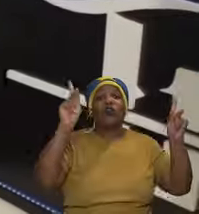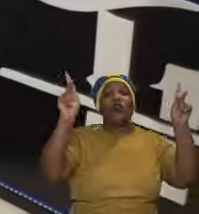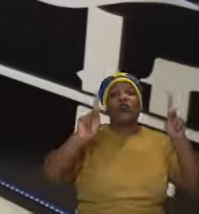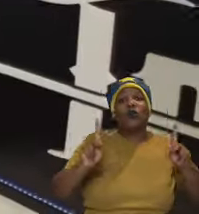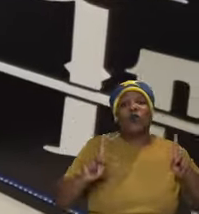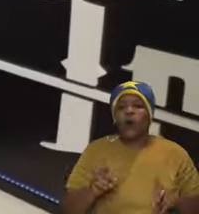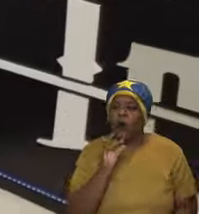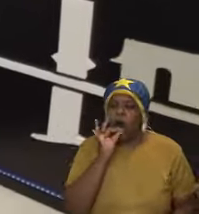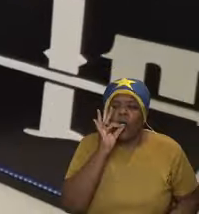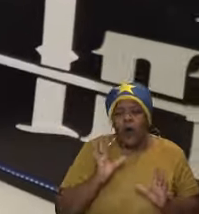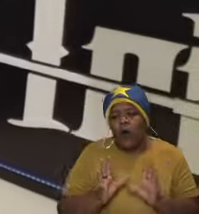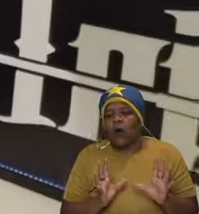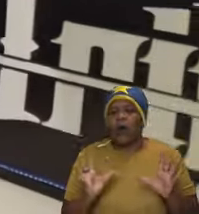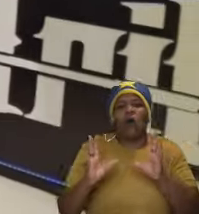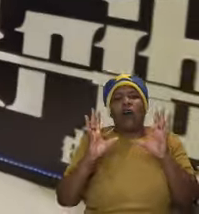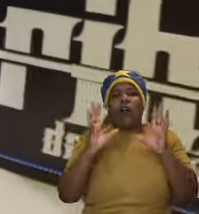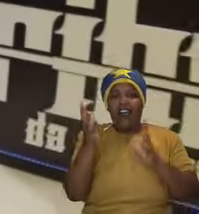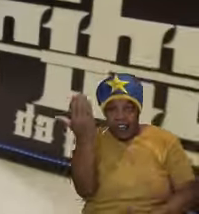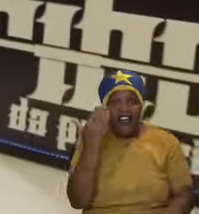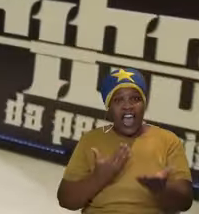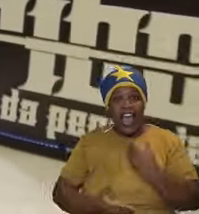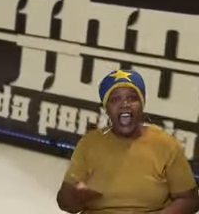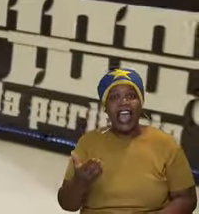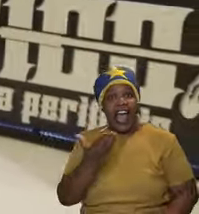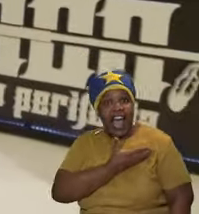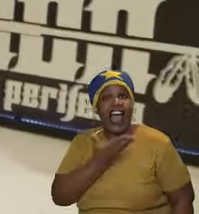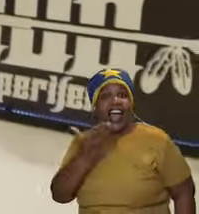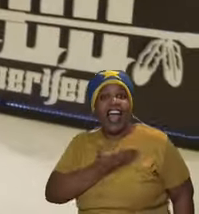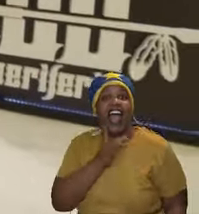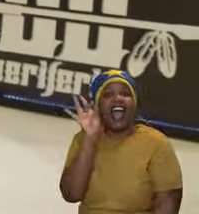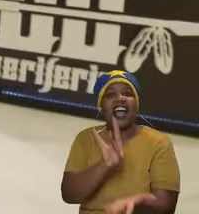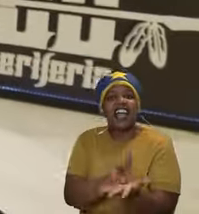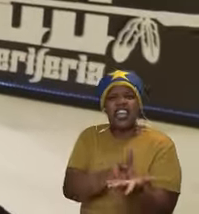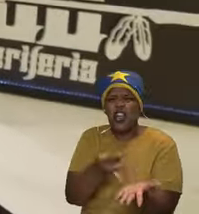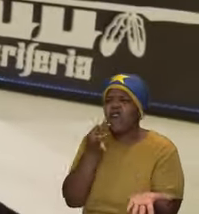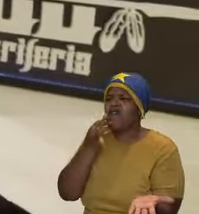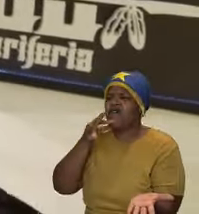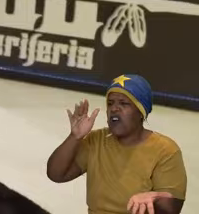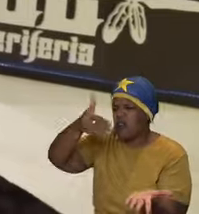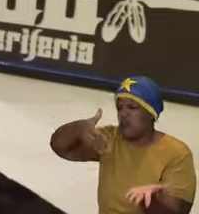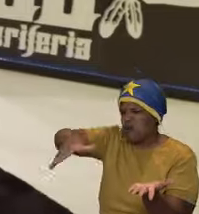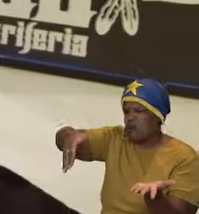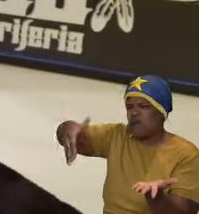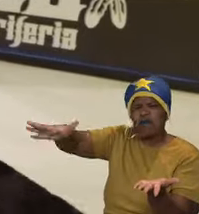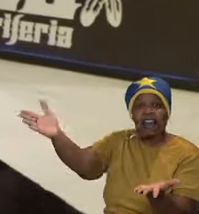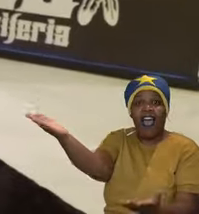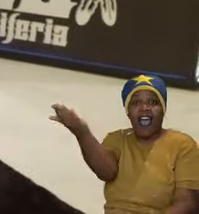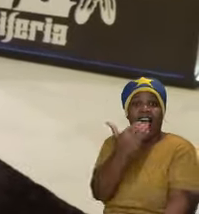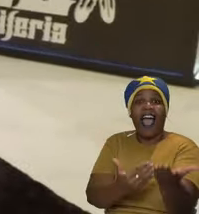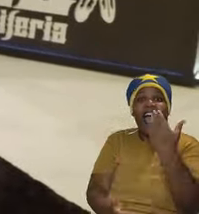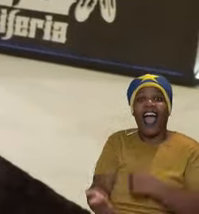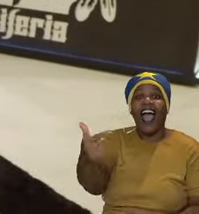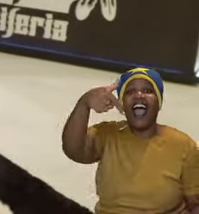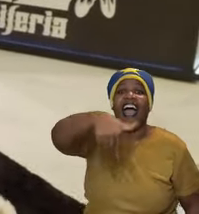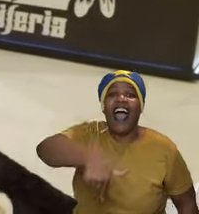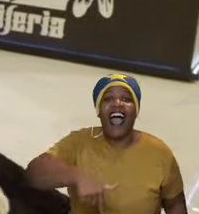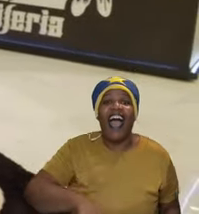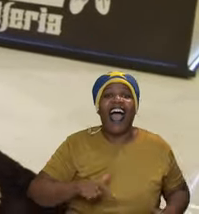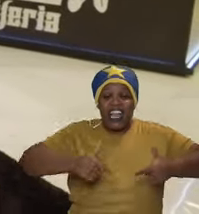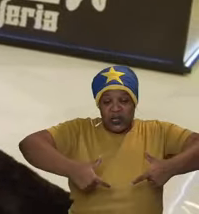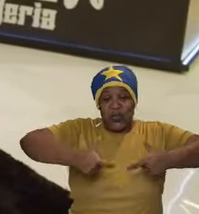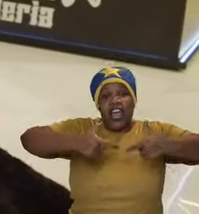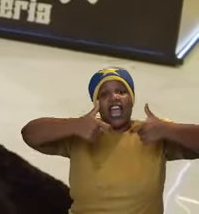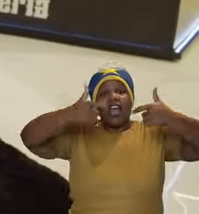dos rotineiros. Que vem os verdadeiros, e foda-se os fuleiros. Não cai pra dentro e esbagaça que a festa é dos